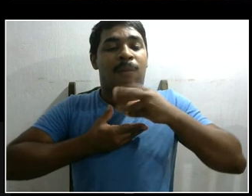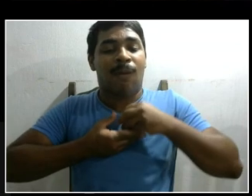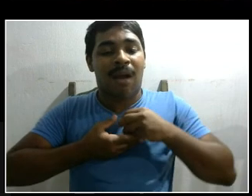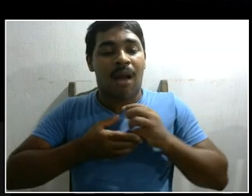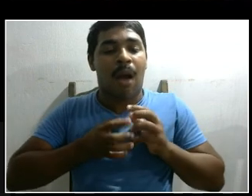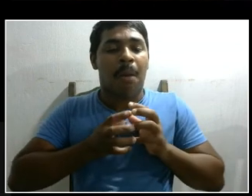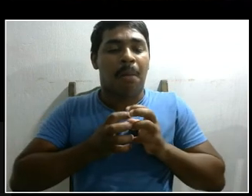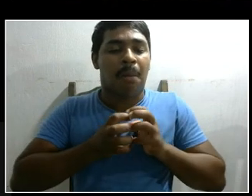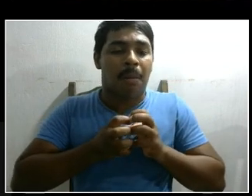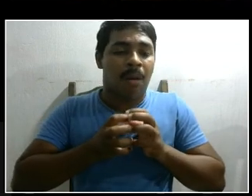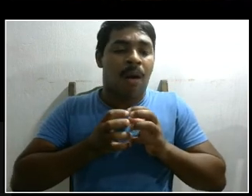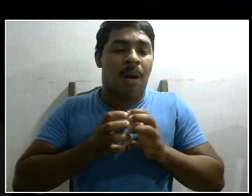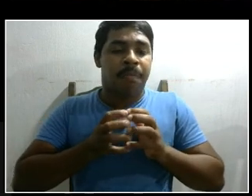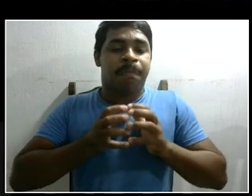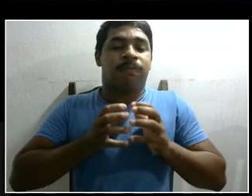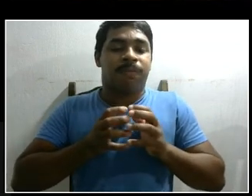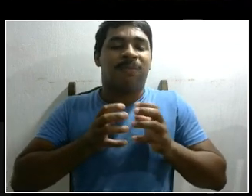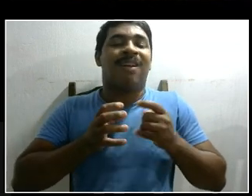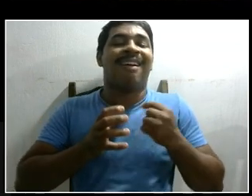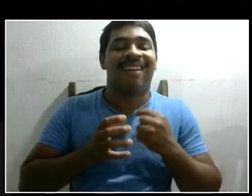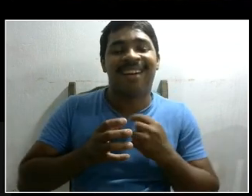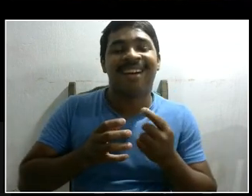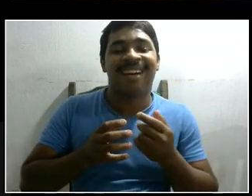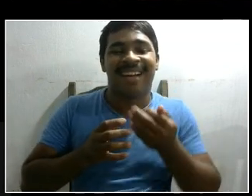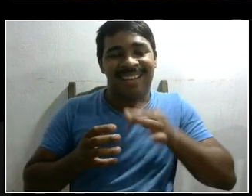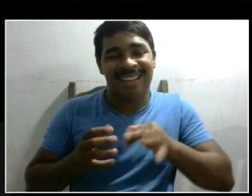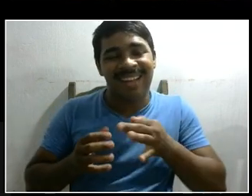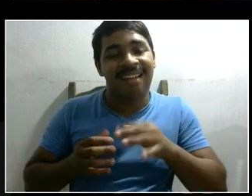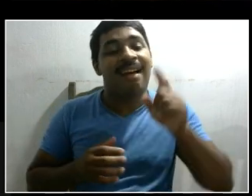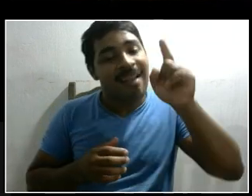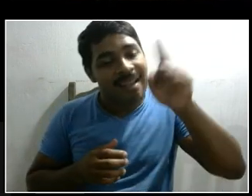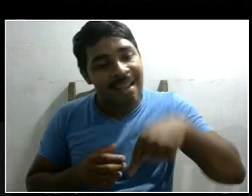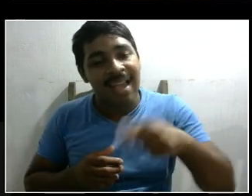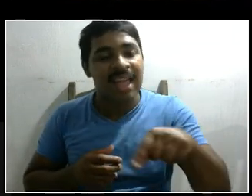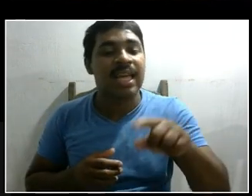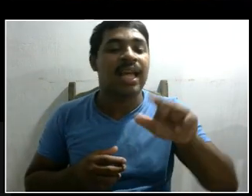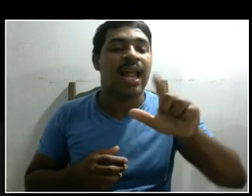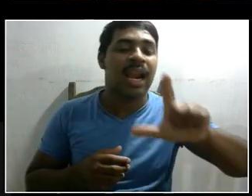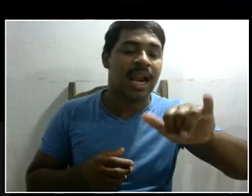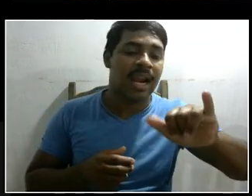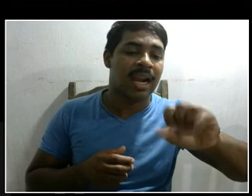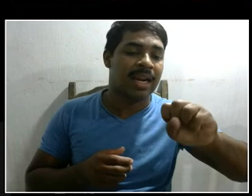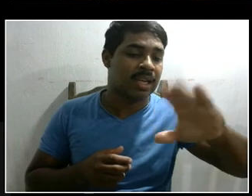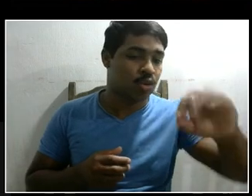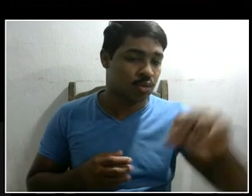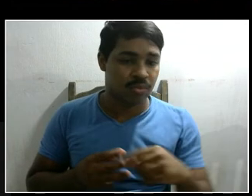esôfago, certo? Então, esse é um tecido aqui no esôfago, é o tecido que a gente chama de tecido muscular liso.